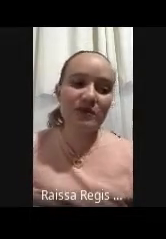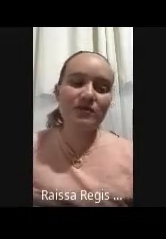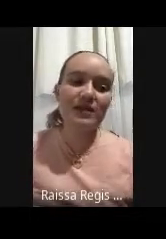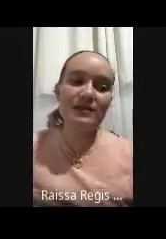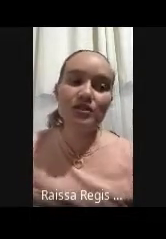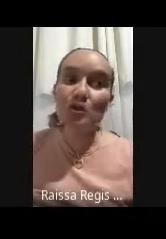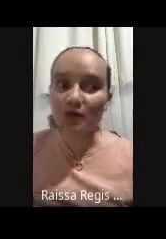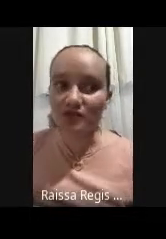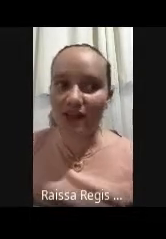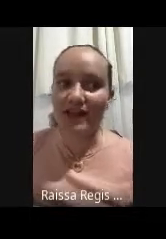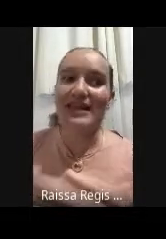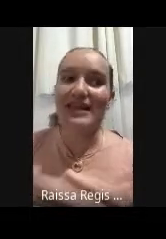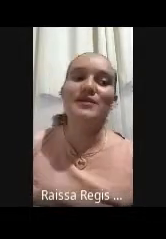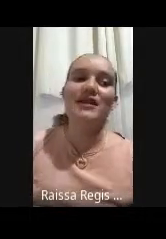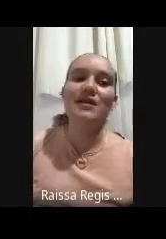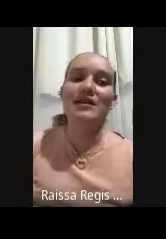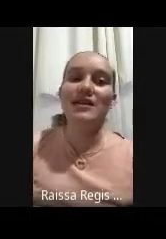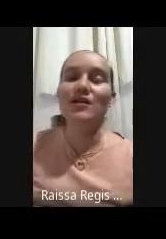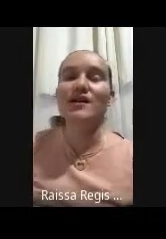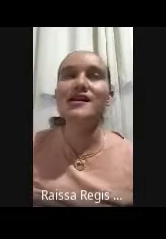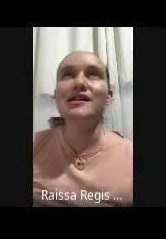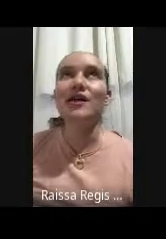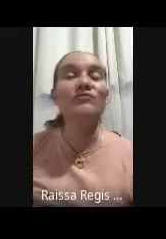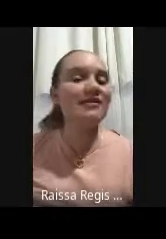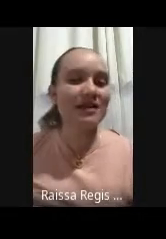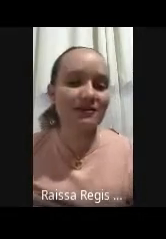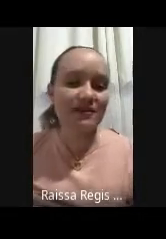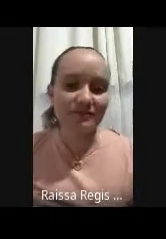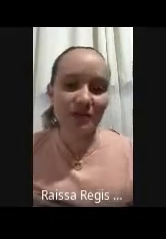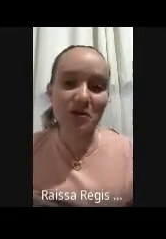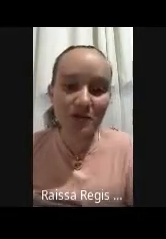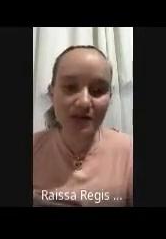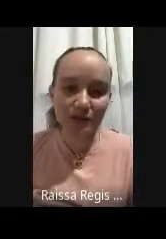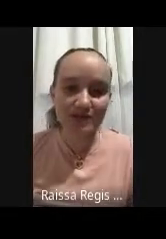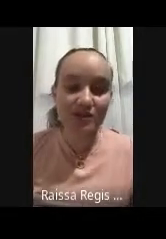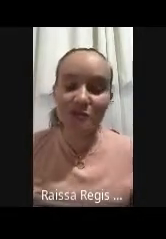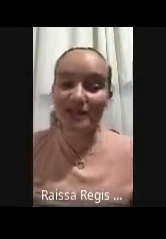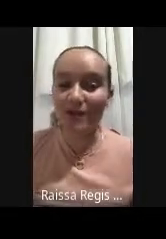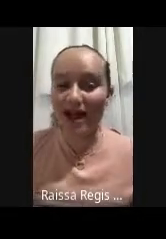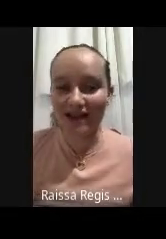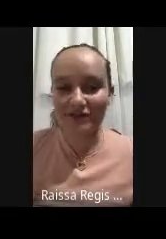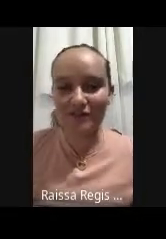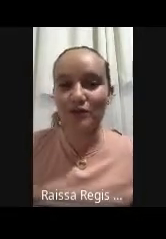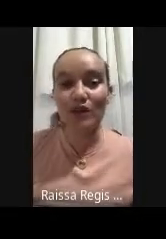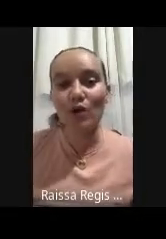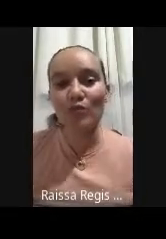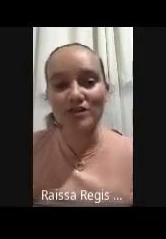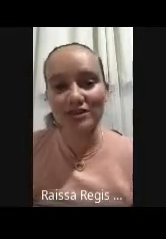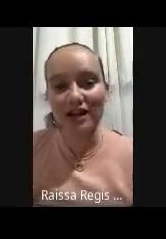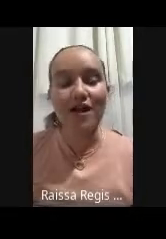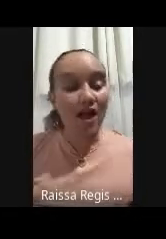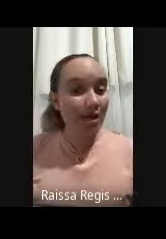como eu disse para vocês, a gente não pode falar que a Libras, ela é uma língua que não tem escrita. Quando a língua não tem escrita, chama língua ágrafa, não tem